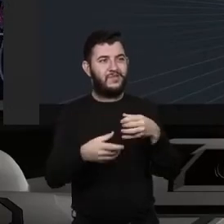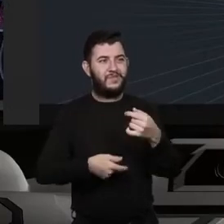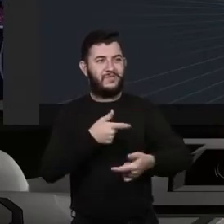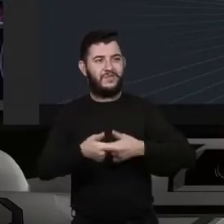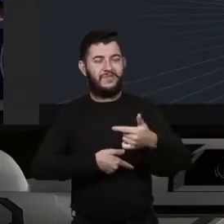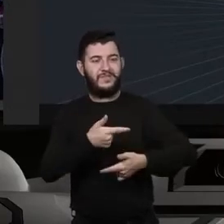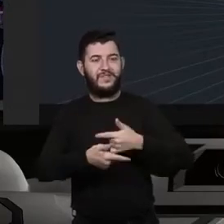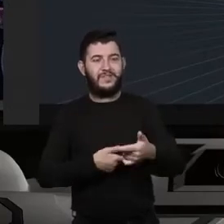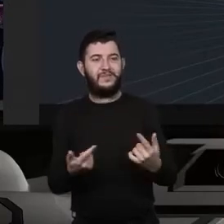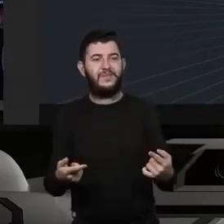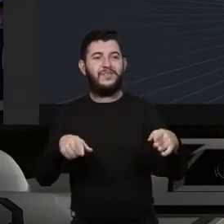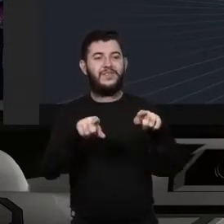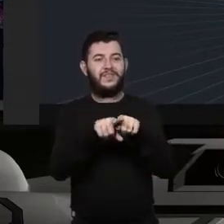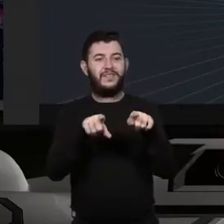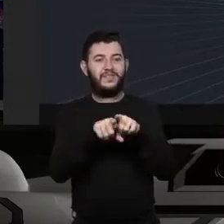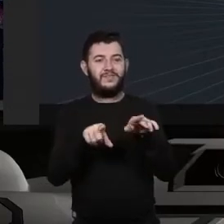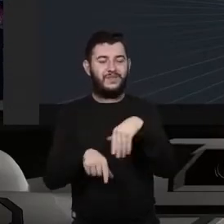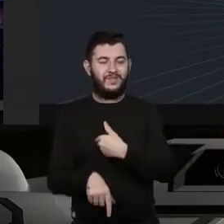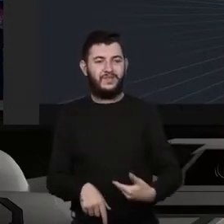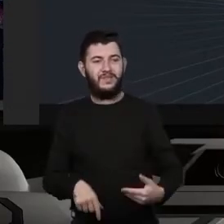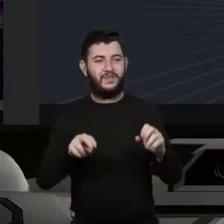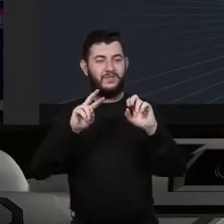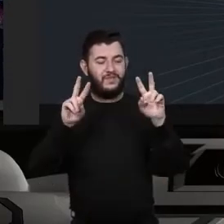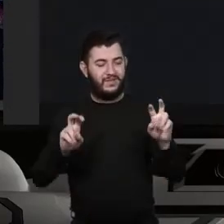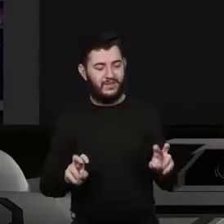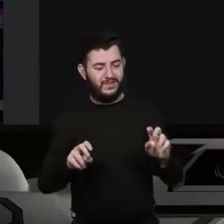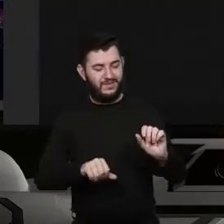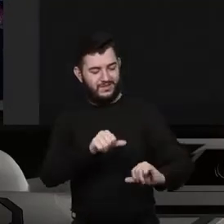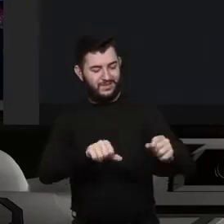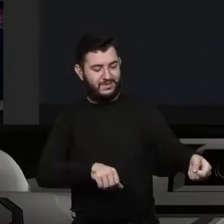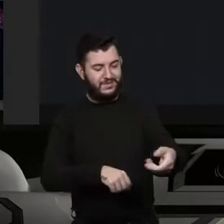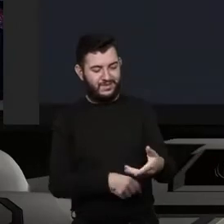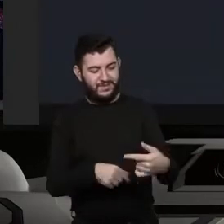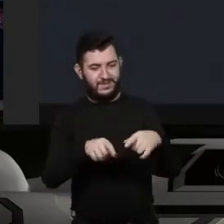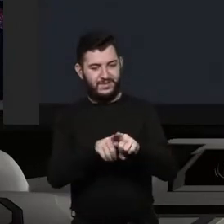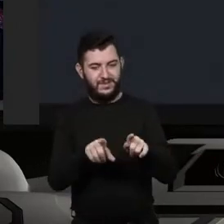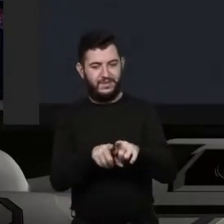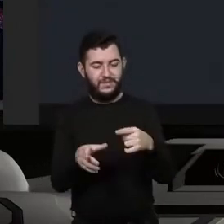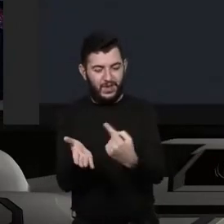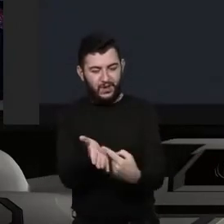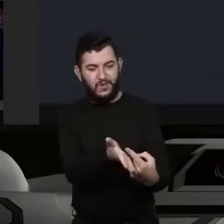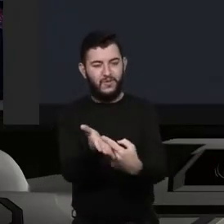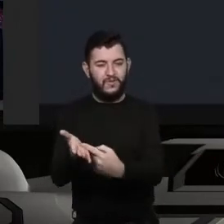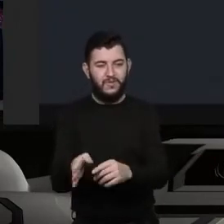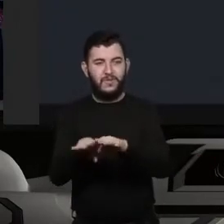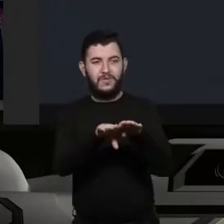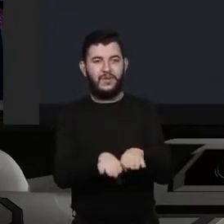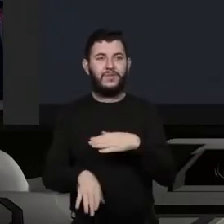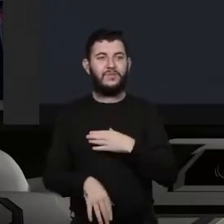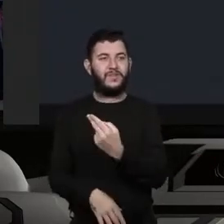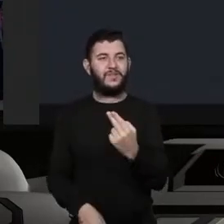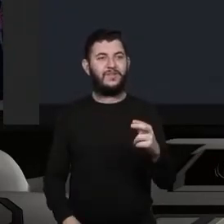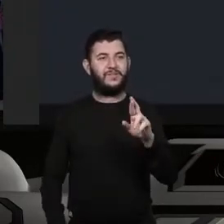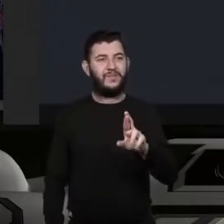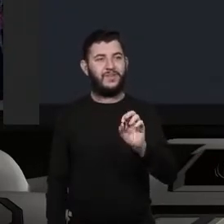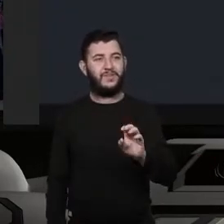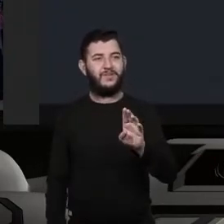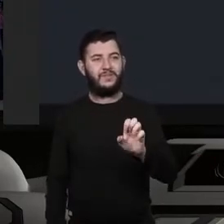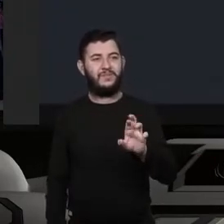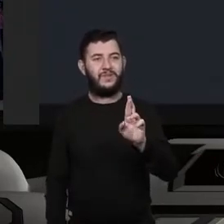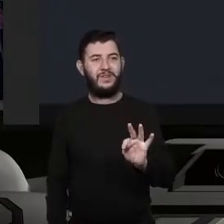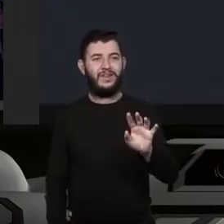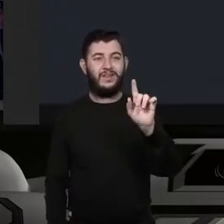Diretoria de Governança e Inovação e Conformidade. E meu nome é Roberta Martins. Eu deixo aqui os